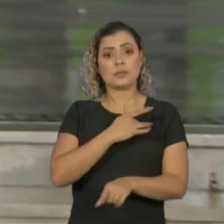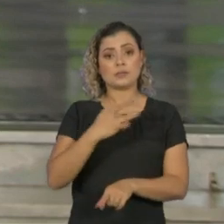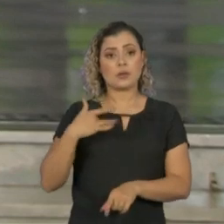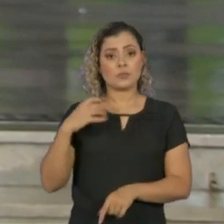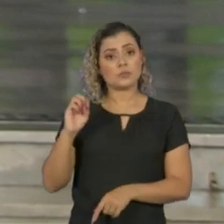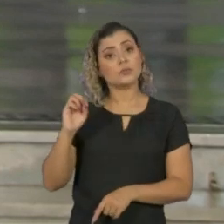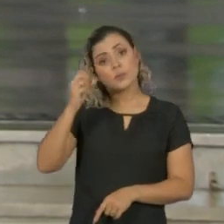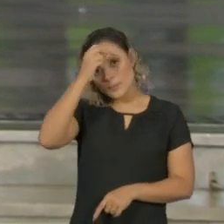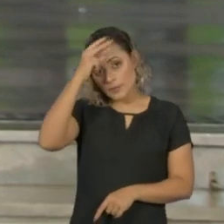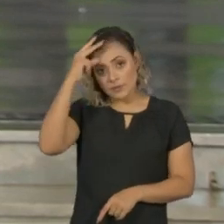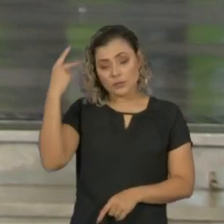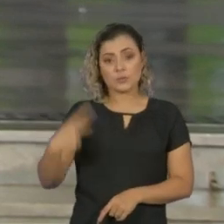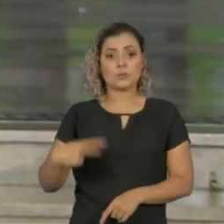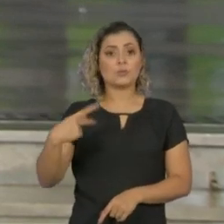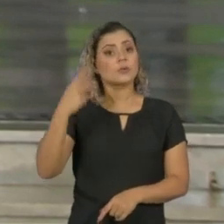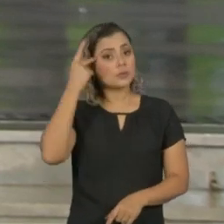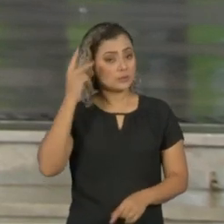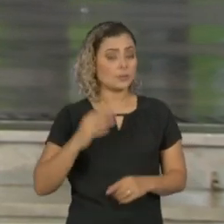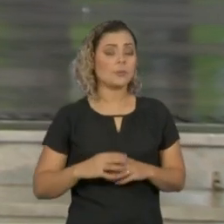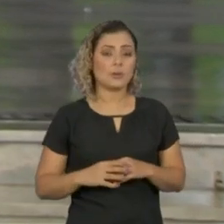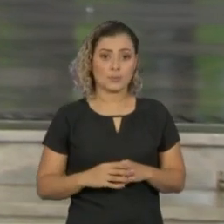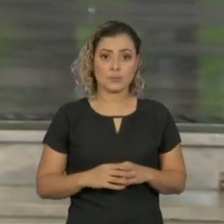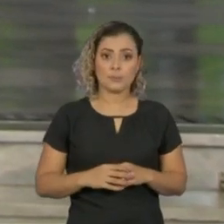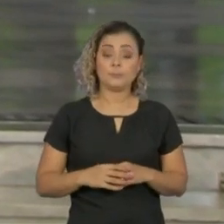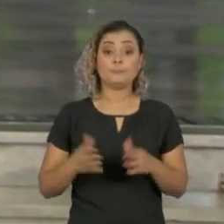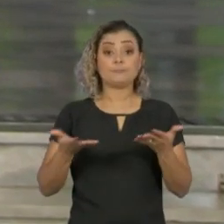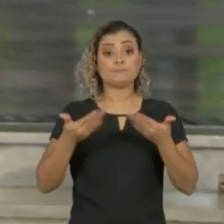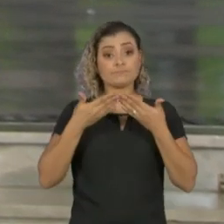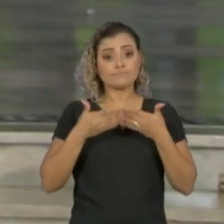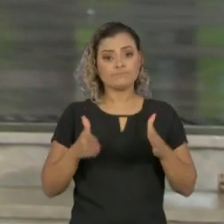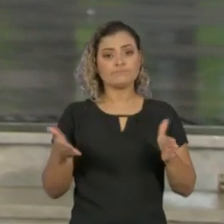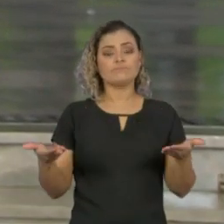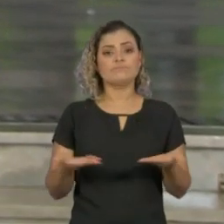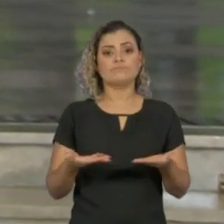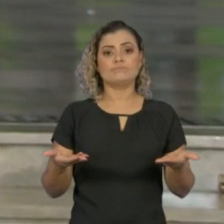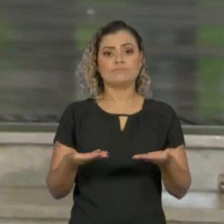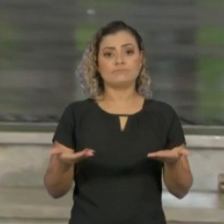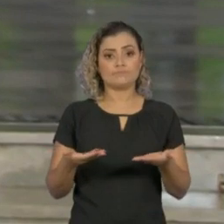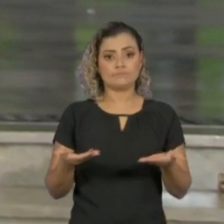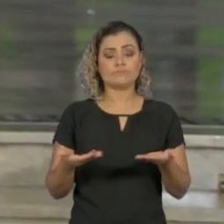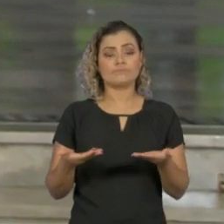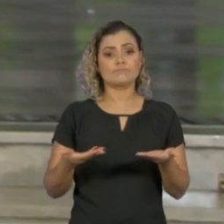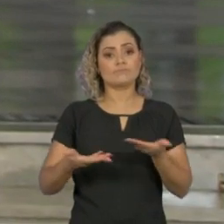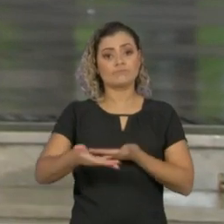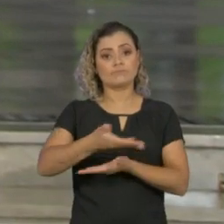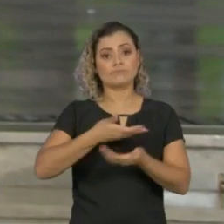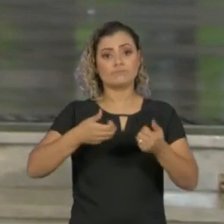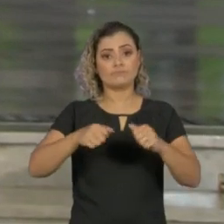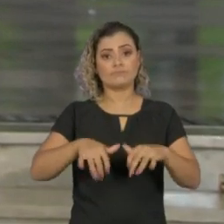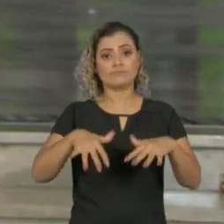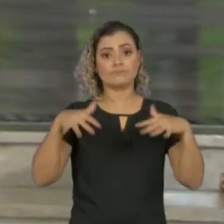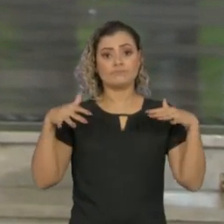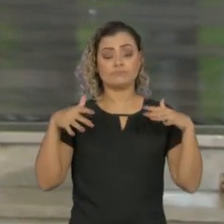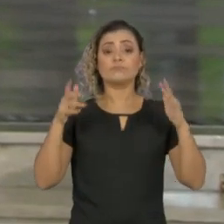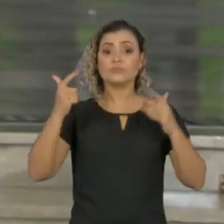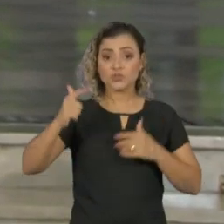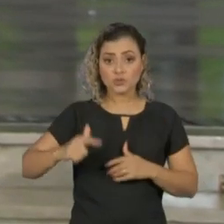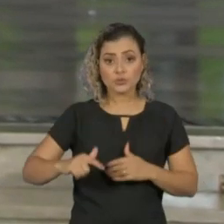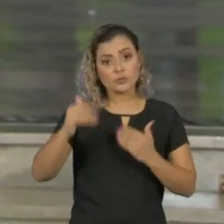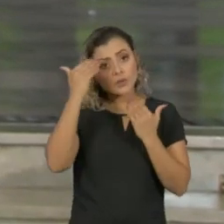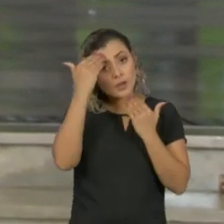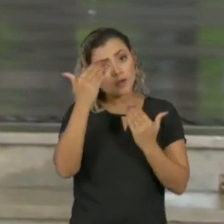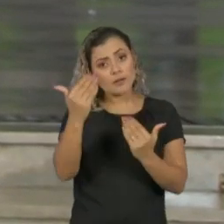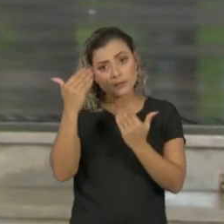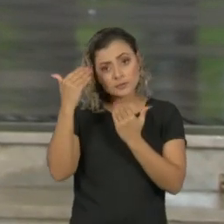do município de São Paulo. Queria abrir esta coletiva de imprensa, mais uma vez